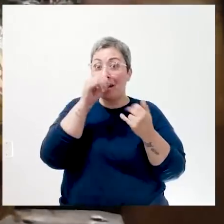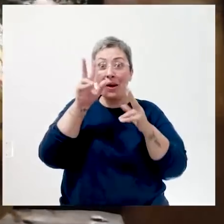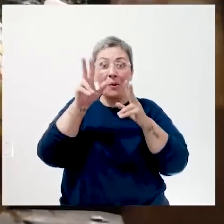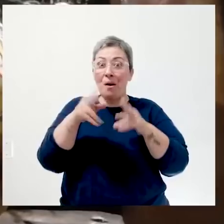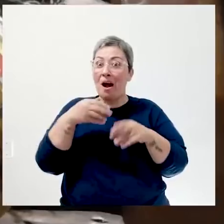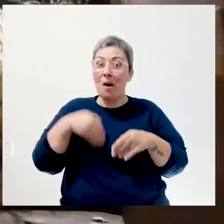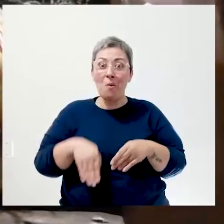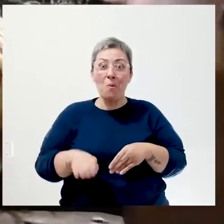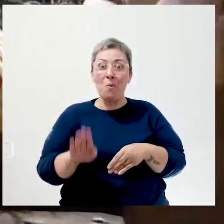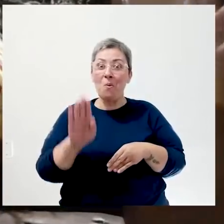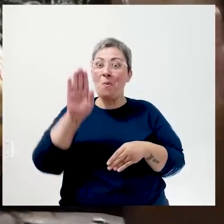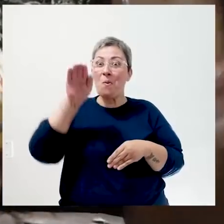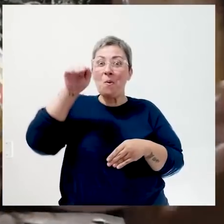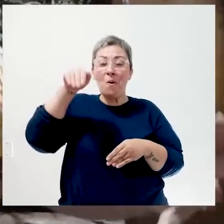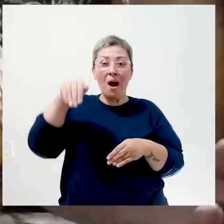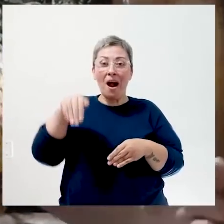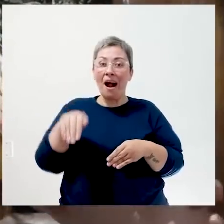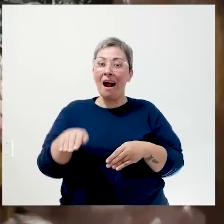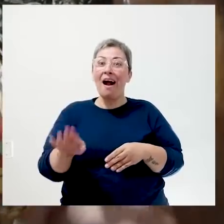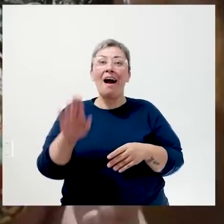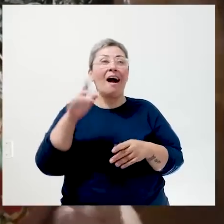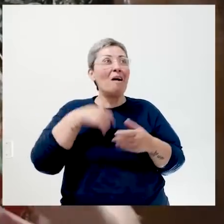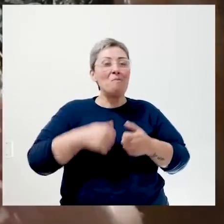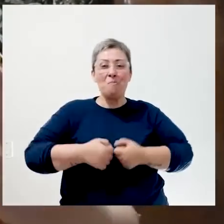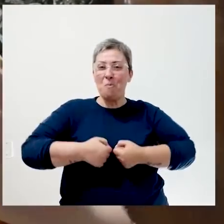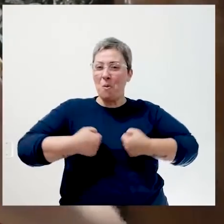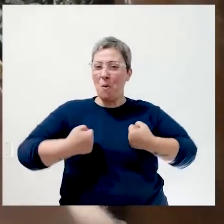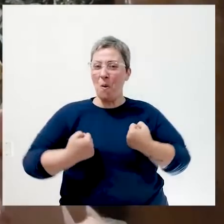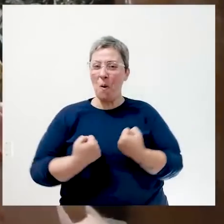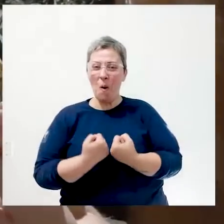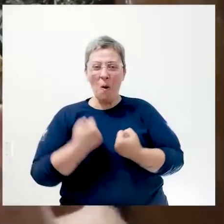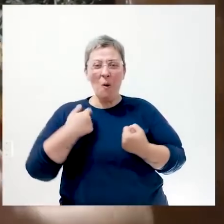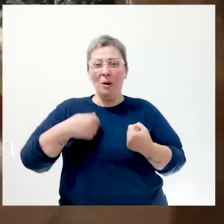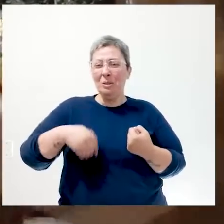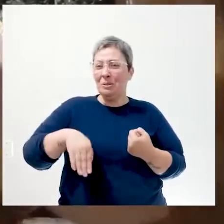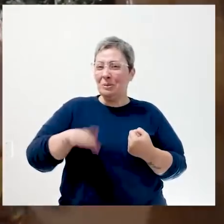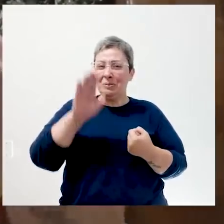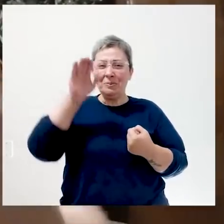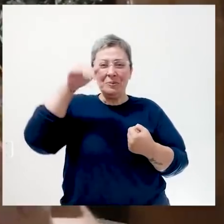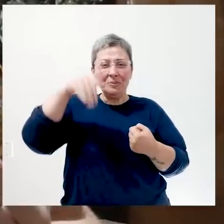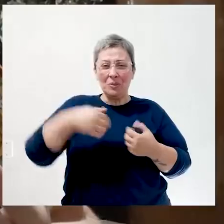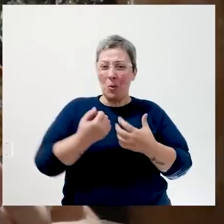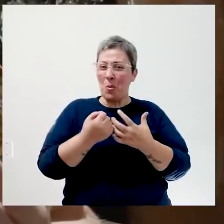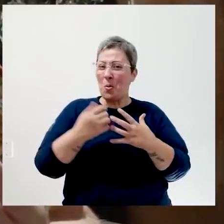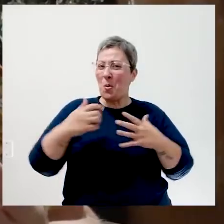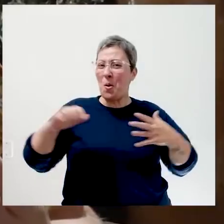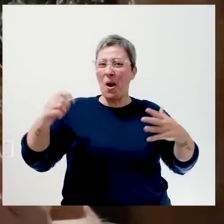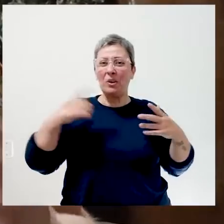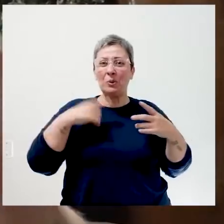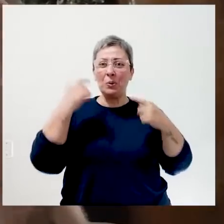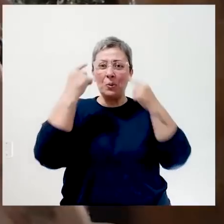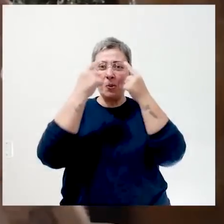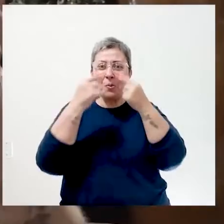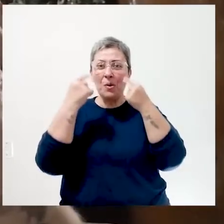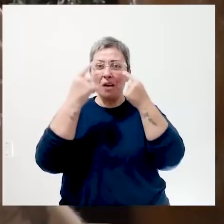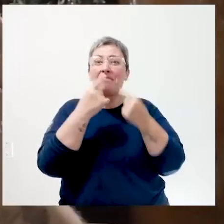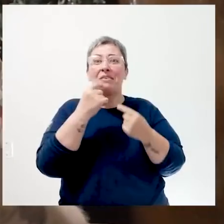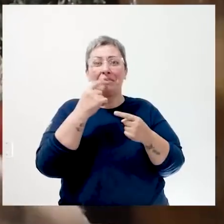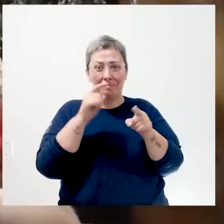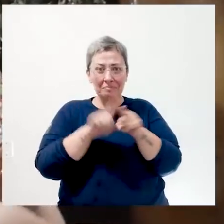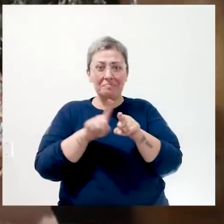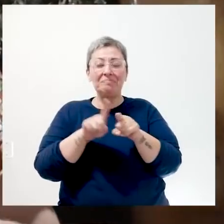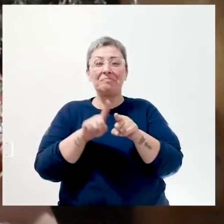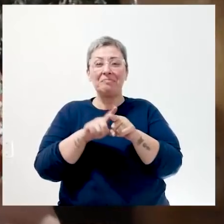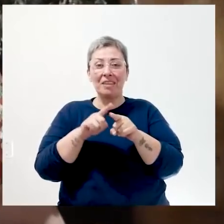porco, daquele bicho, daquele monstrengo, daquela serpente gigante, os olhos ficam